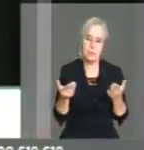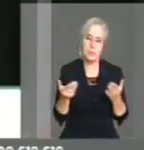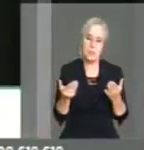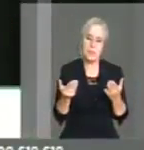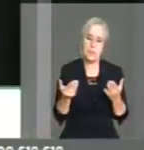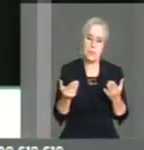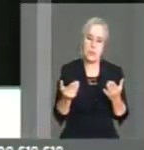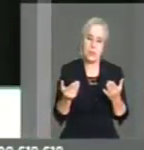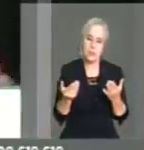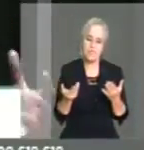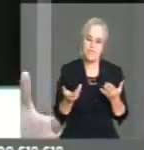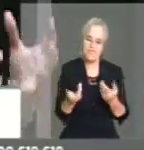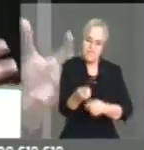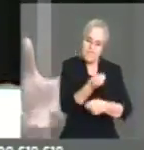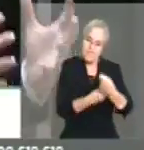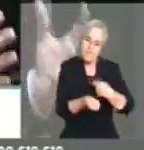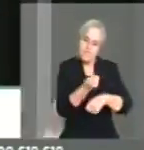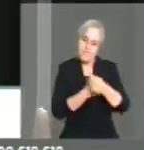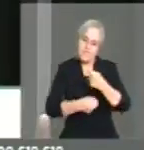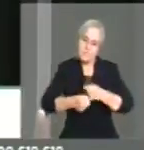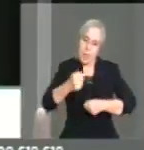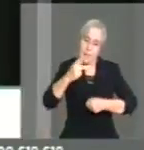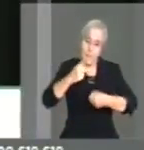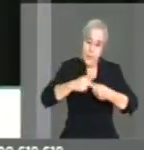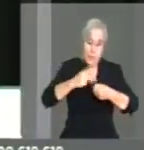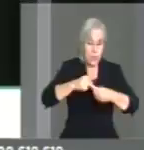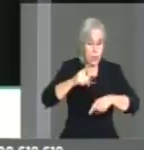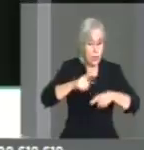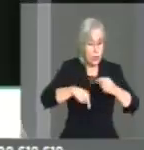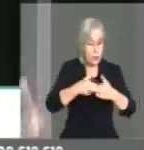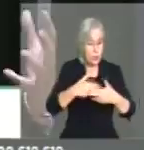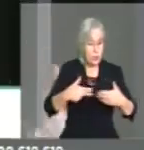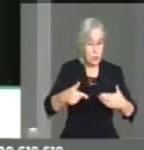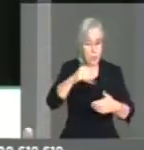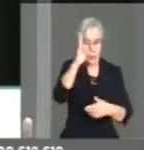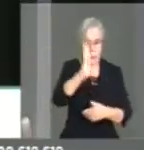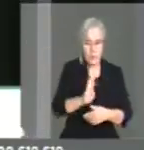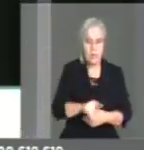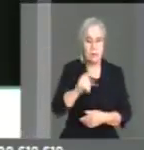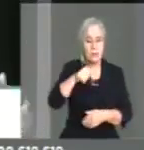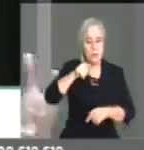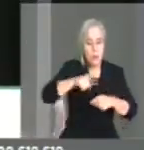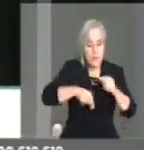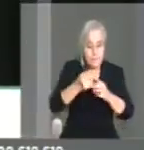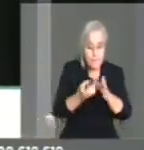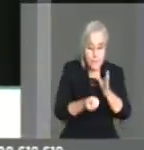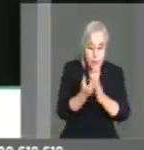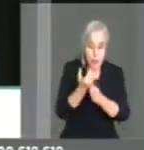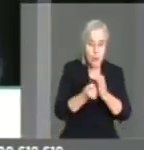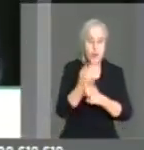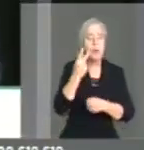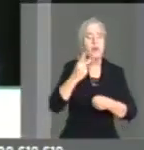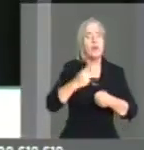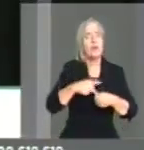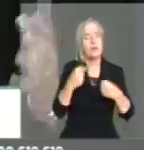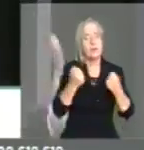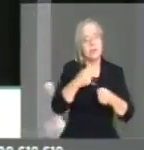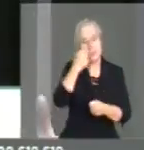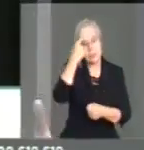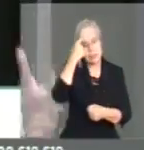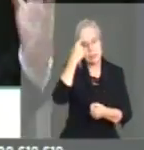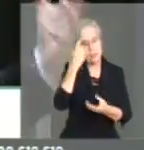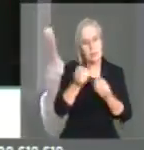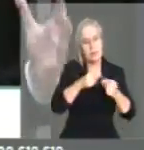e dos consumidores. O Brasil é produtor e tem que pensar como tal. Países importantes como os Estados Unidos têm